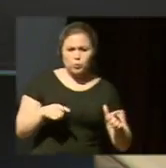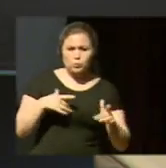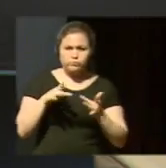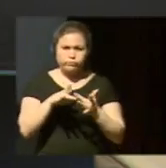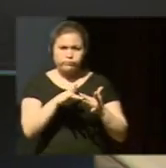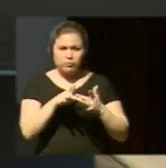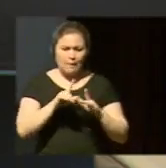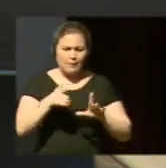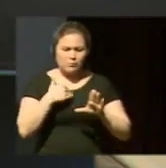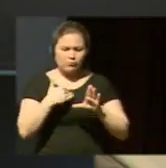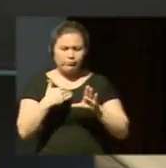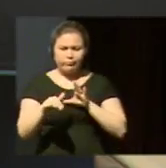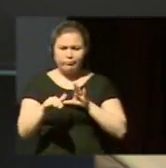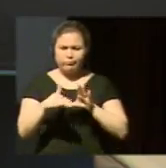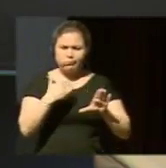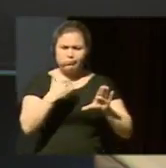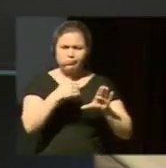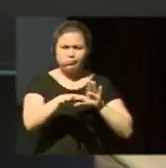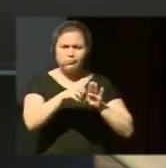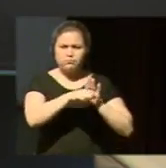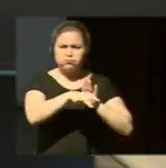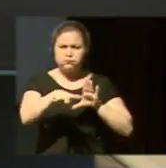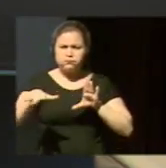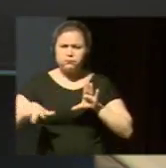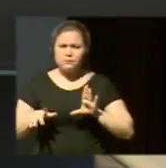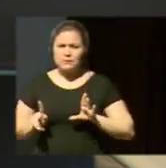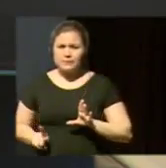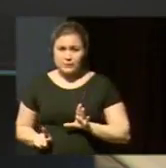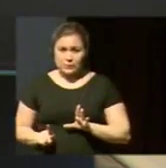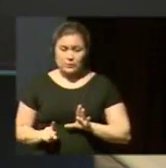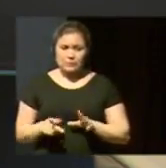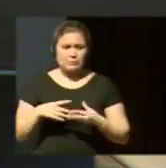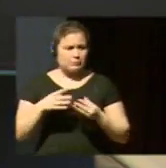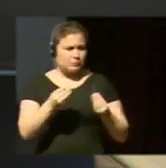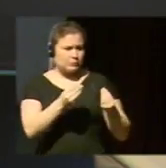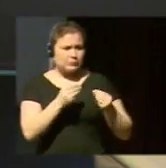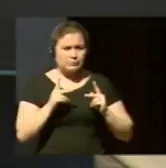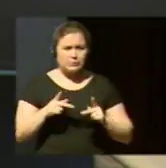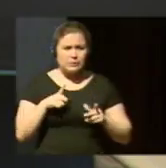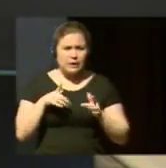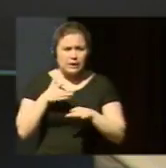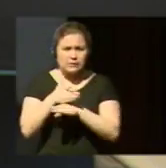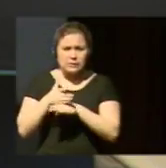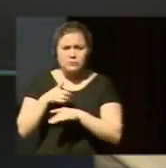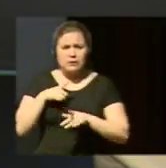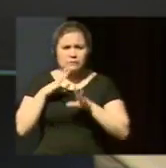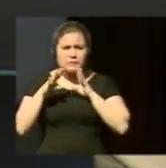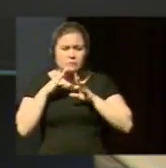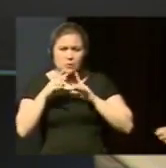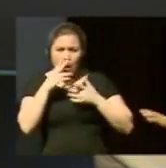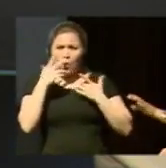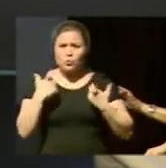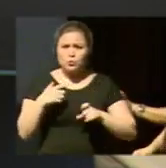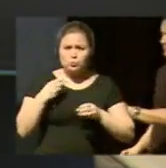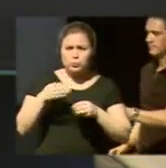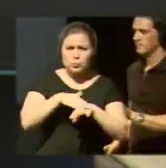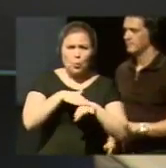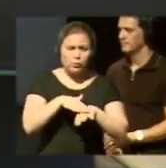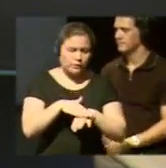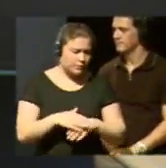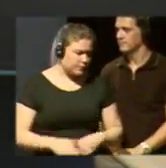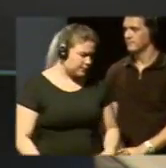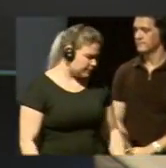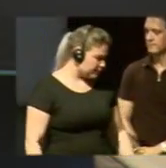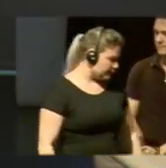e-mail podemos mandar a muitos, para muitas pessoas. Temos uma homepage onde muitas pessoas acessam, temos Facebook onde muitos